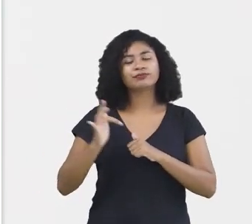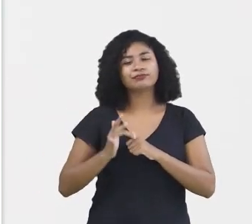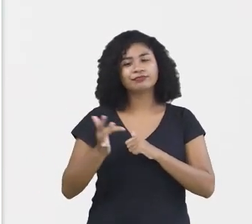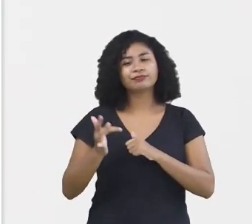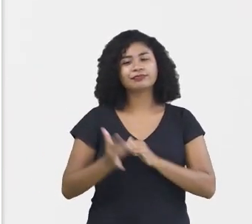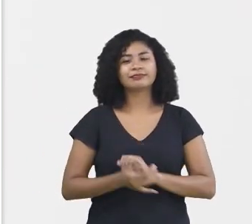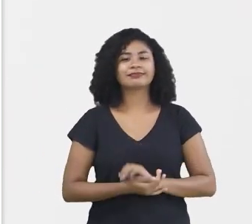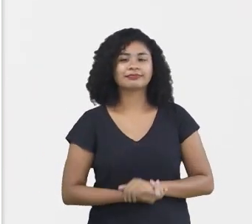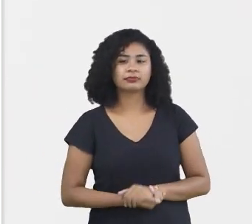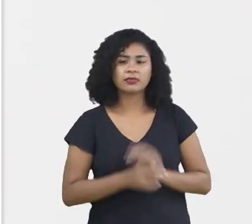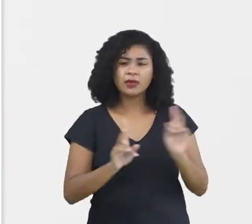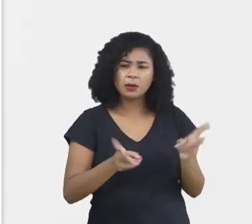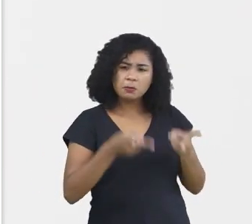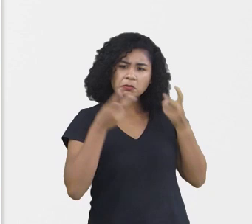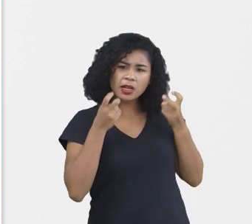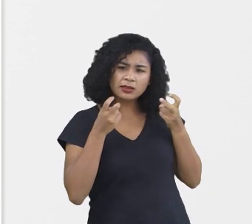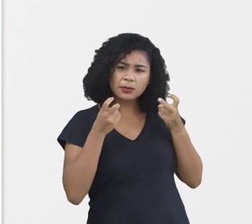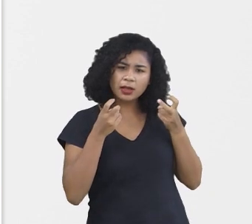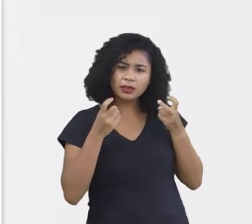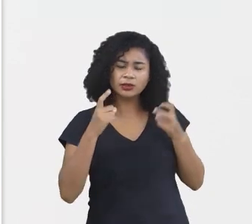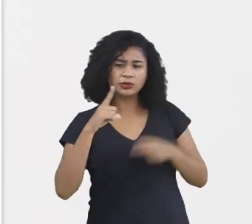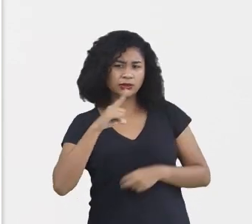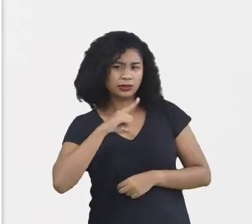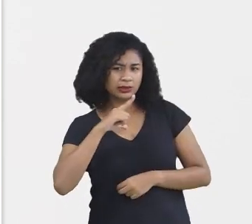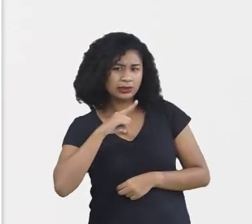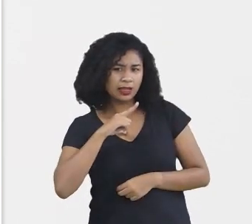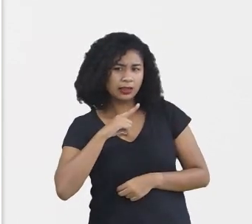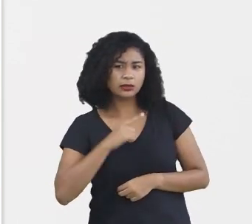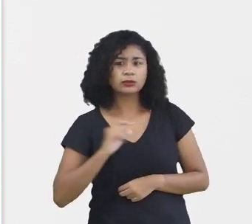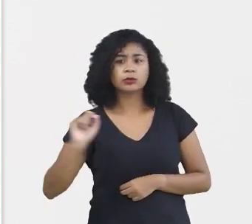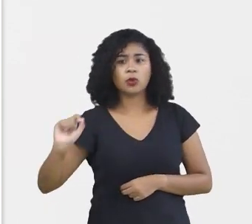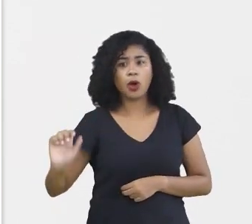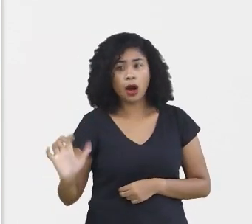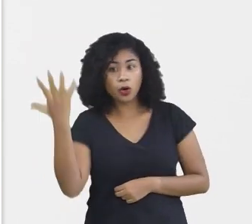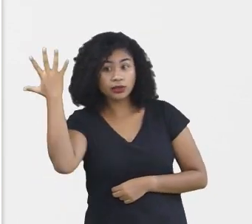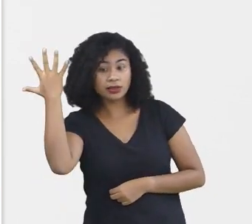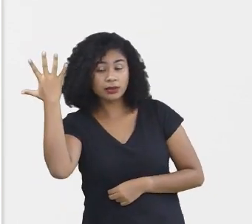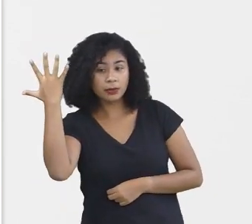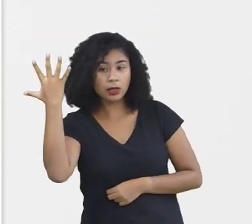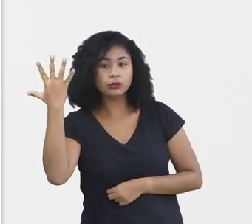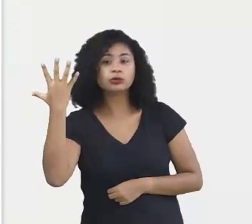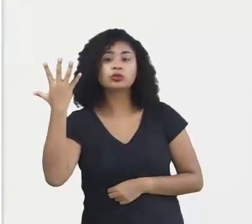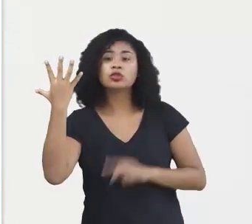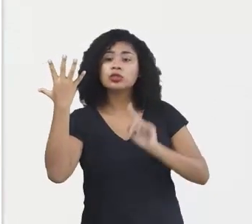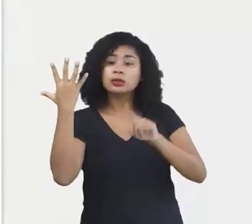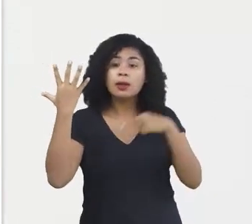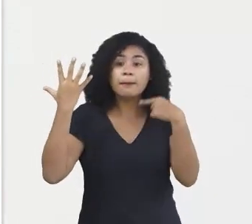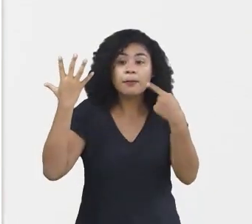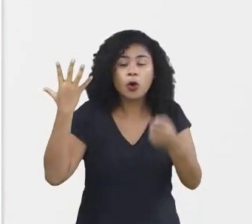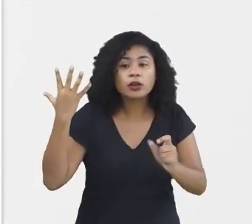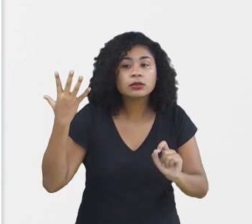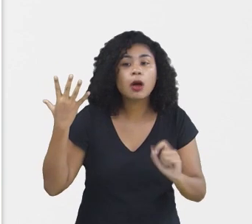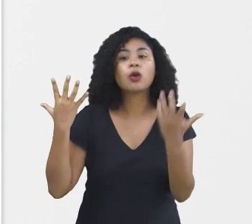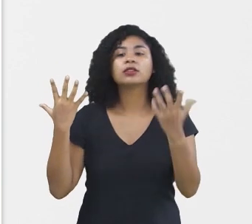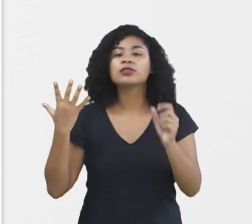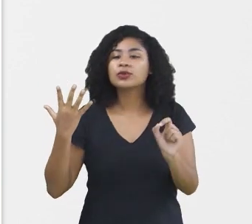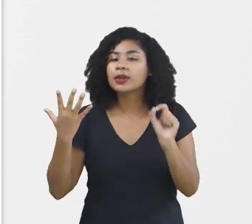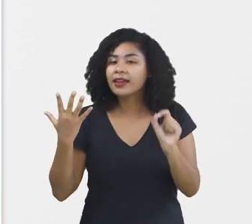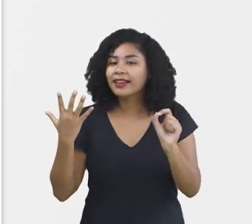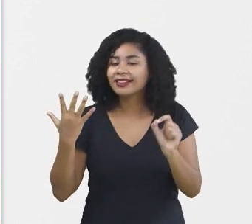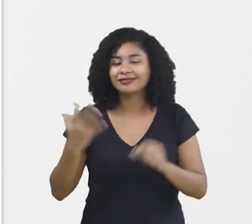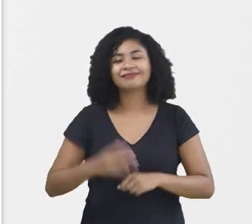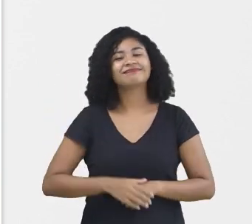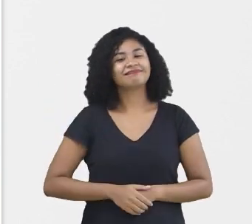ok? Perceberam, então, essa relação que há uma causa e há uma consequência daquela causa, daquele ato, daquela ação